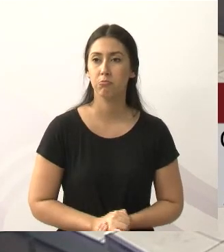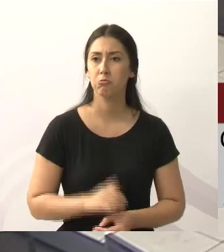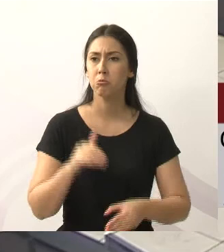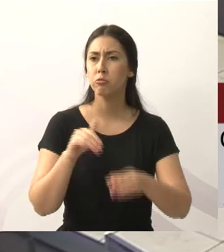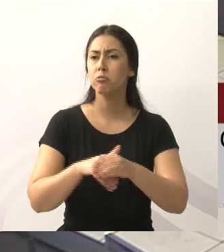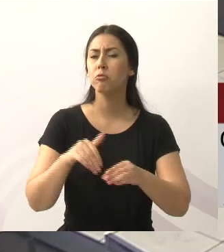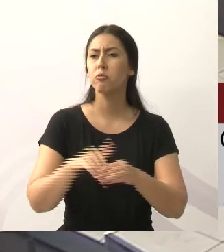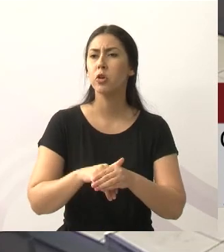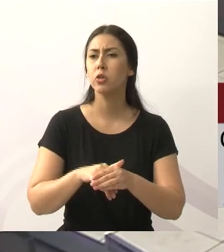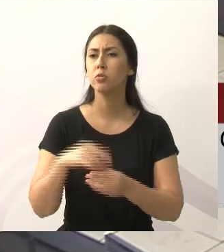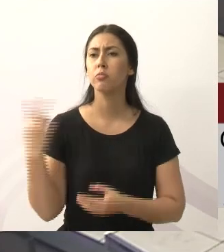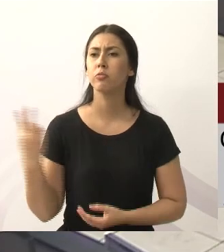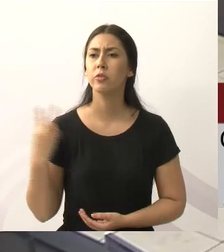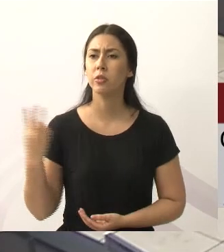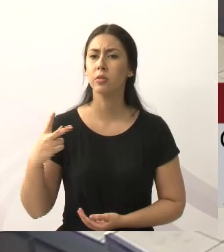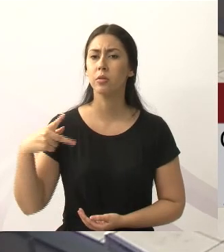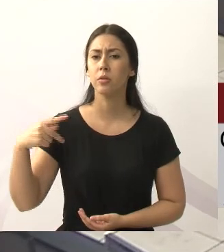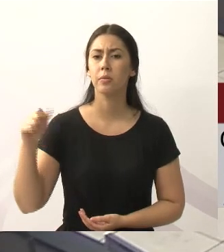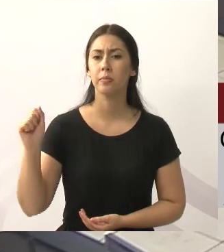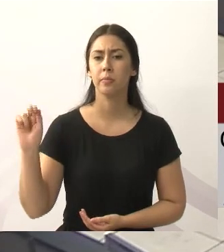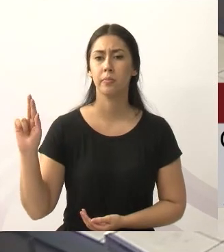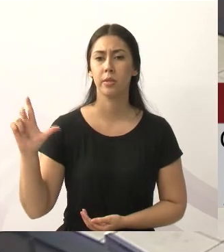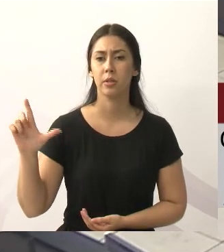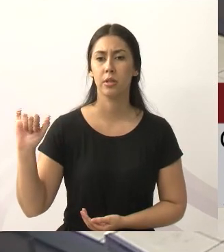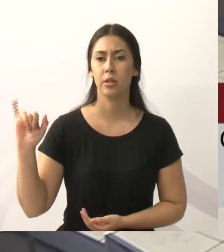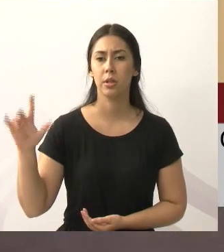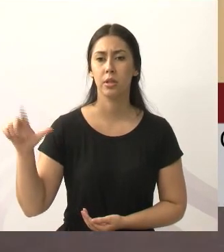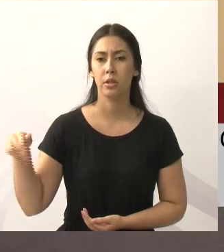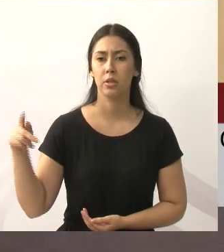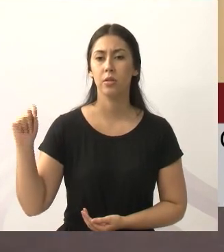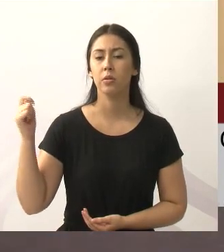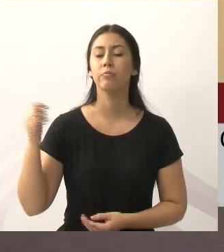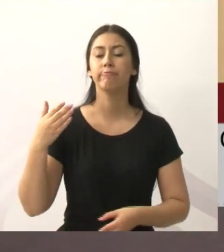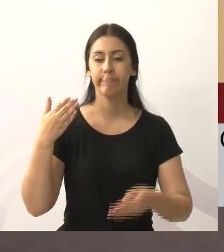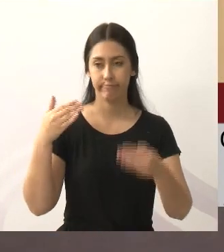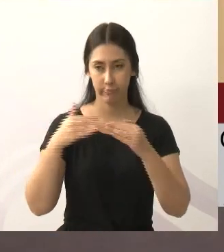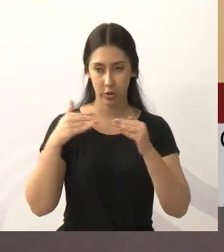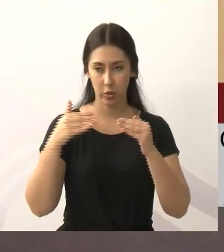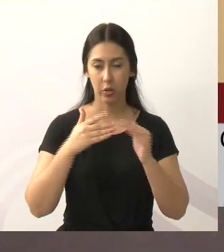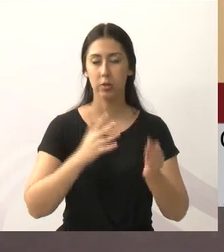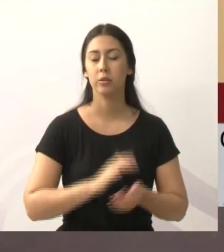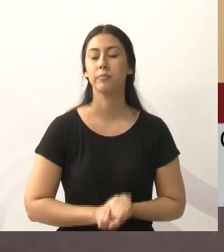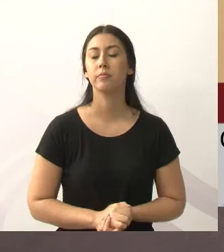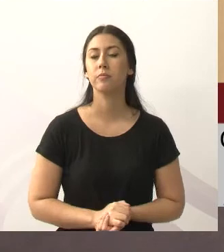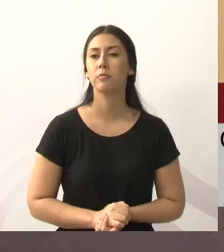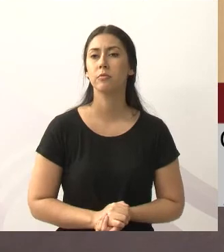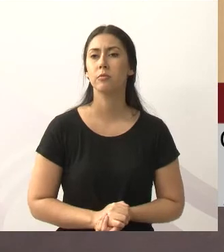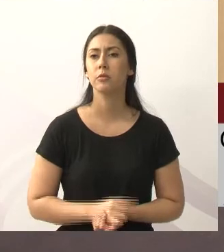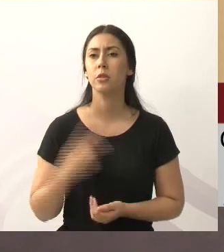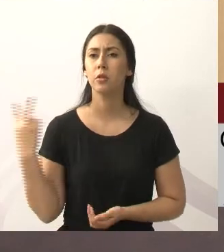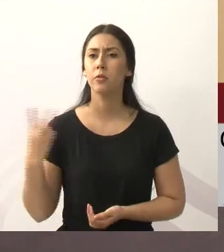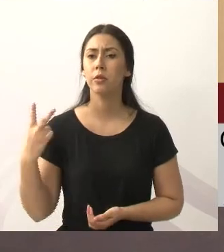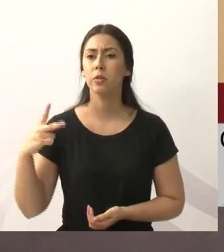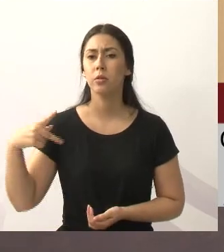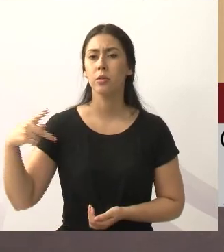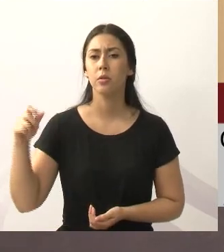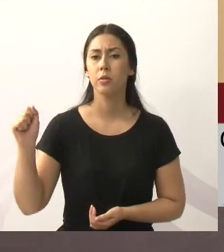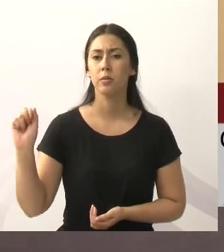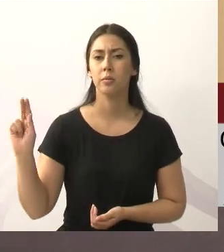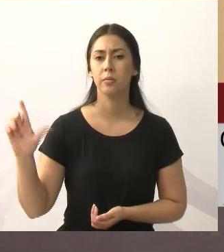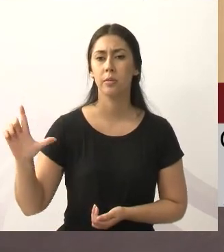Como vota o vereador Paulinho do Esporte? Favorável. Como vota o vereador Paulinho